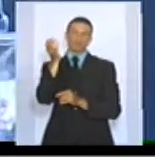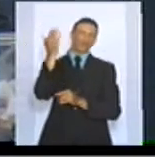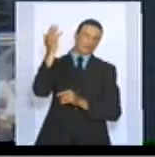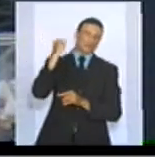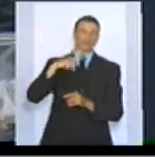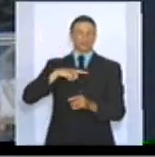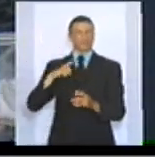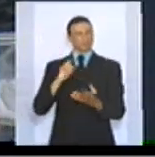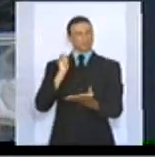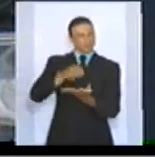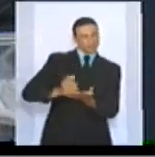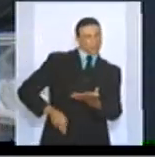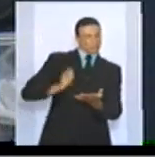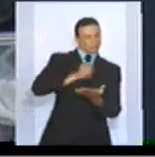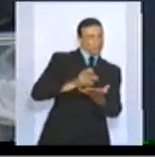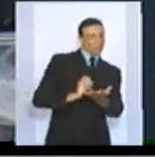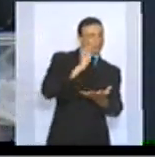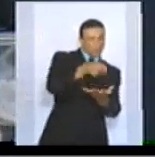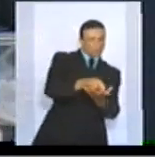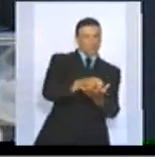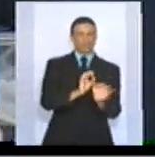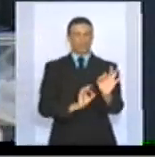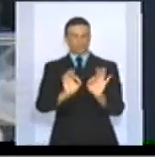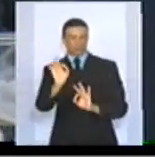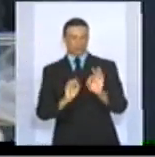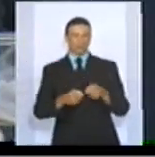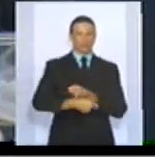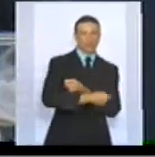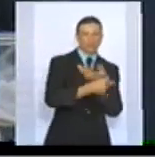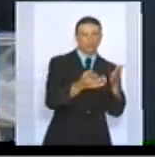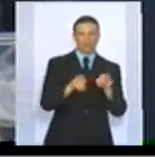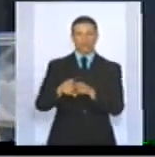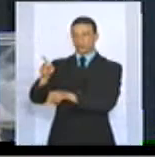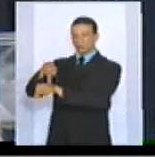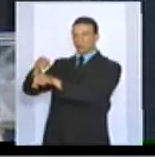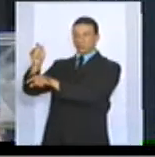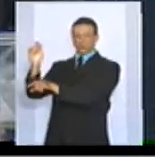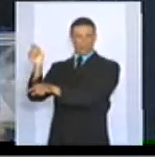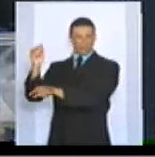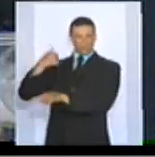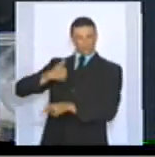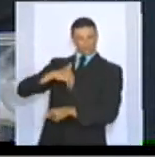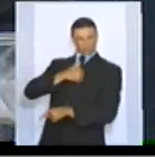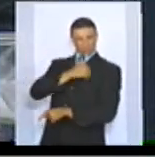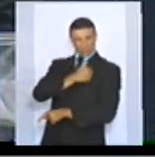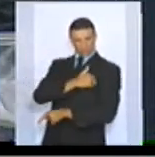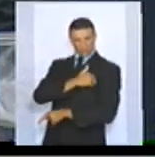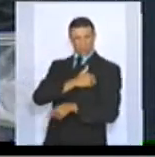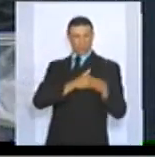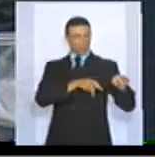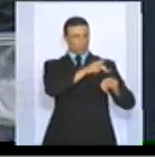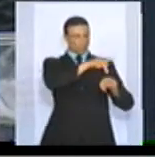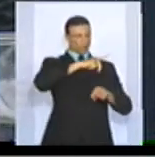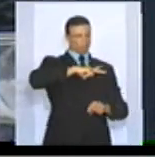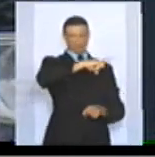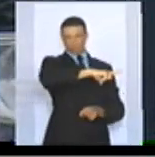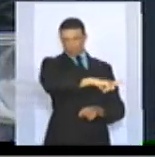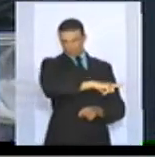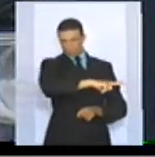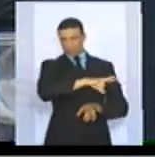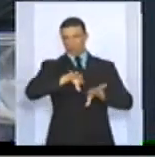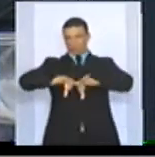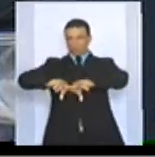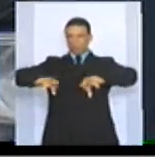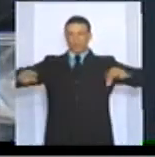das assinaturas, de 3 a 4 vezes maior do que na Argentina e mais do que o dobro de Portugal. Uma ausência